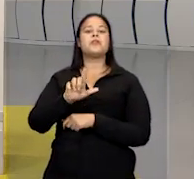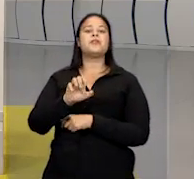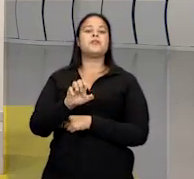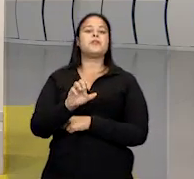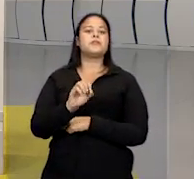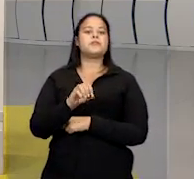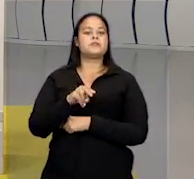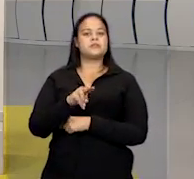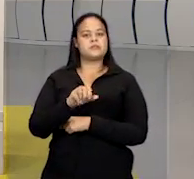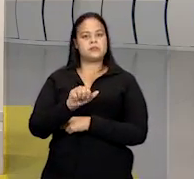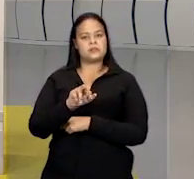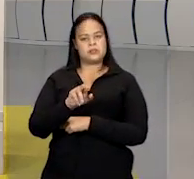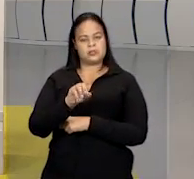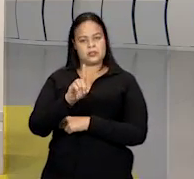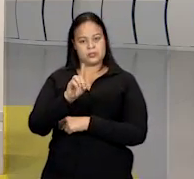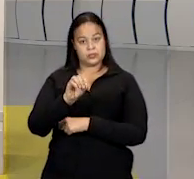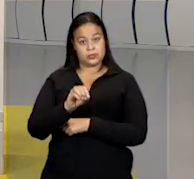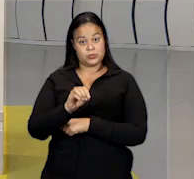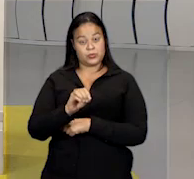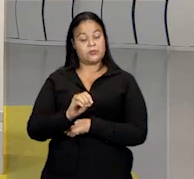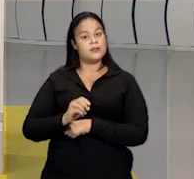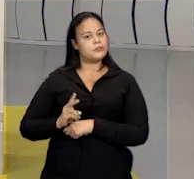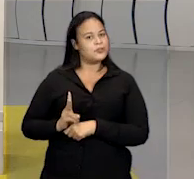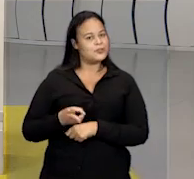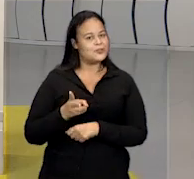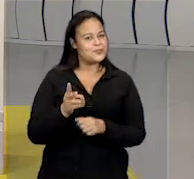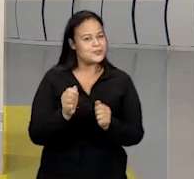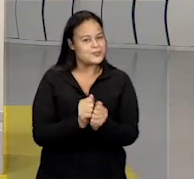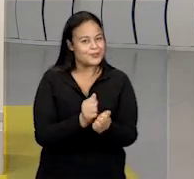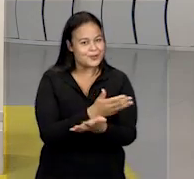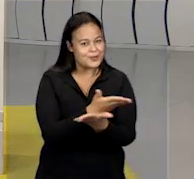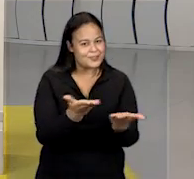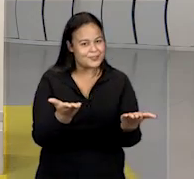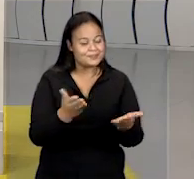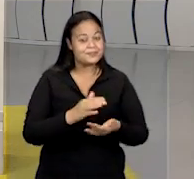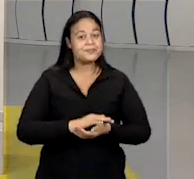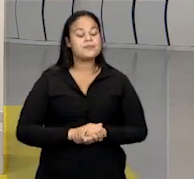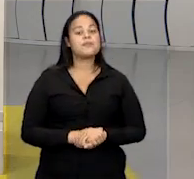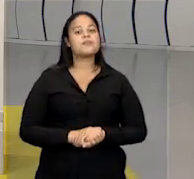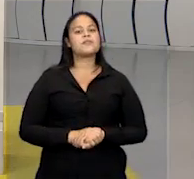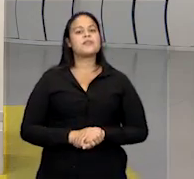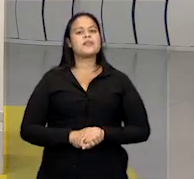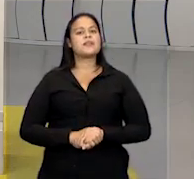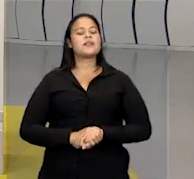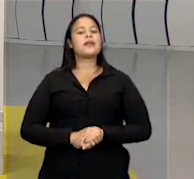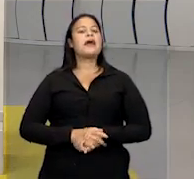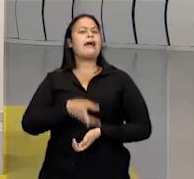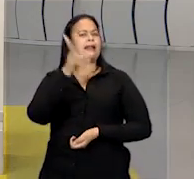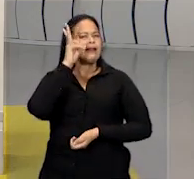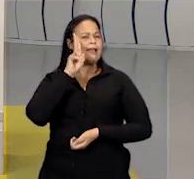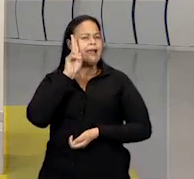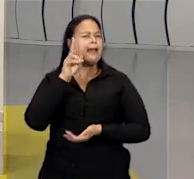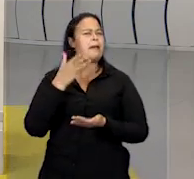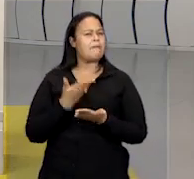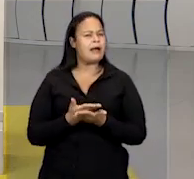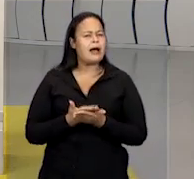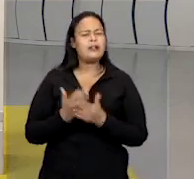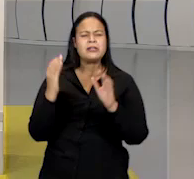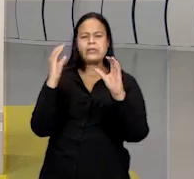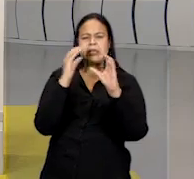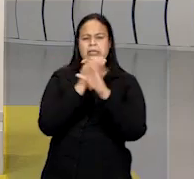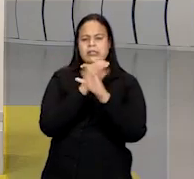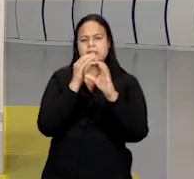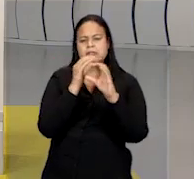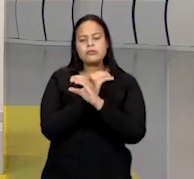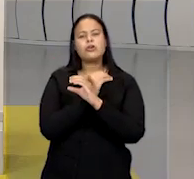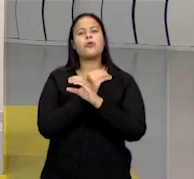nessa mais uma jornada. Hoje nós vamos falar da continuidade àquela aula que nós começamos a falar sobre calor, sobre